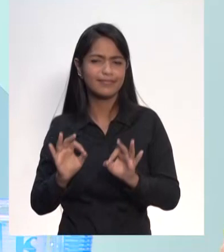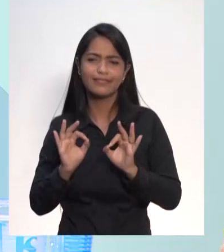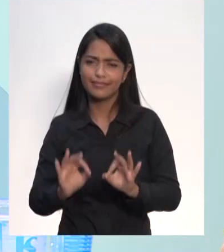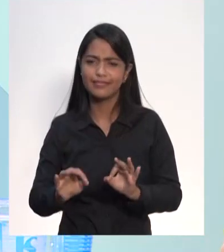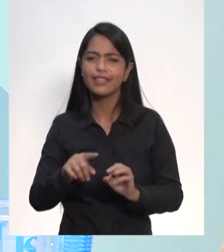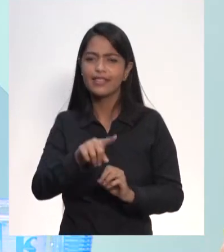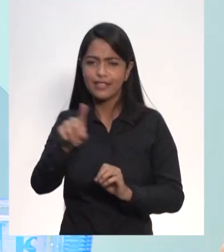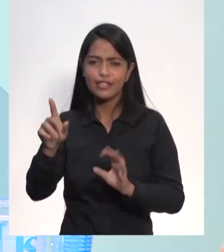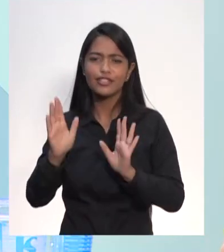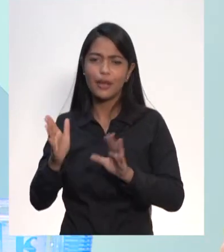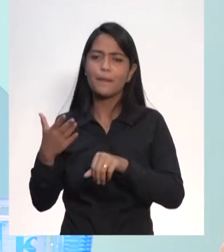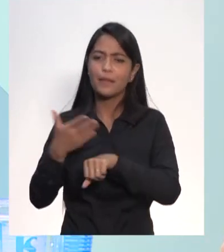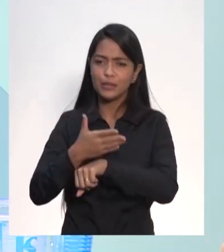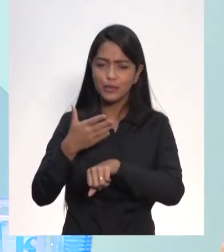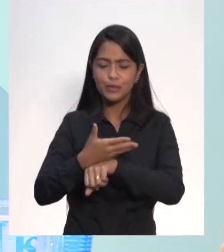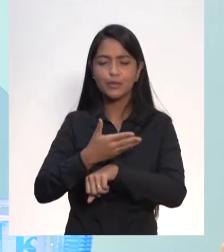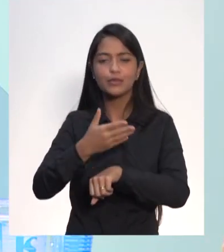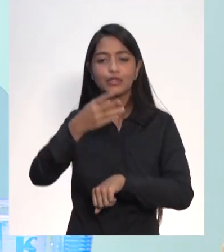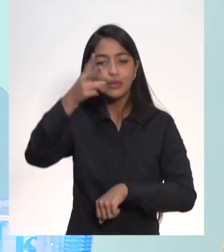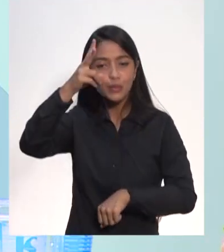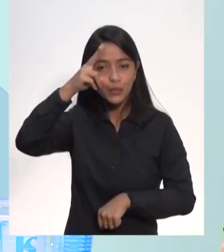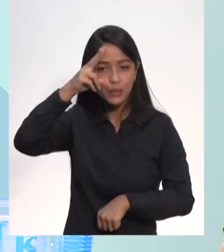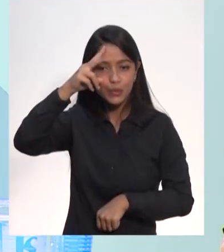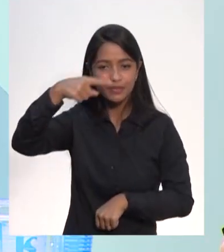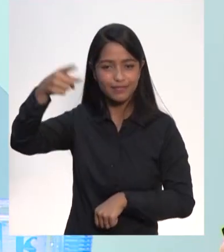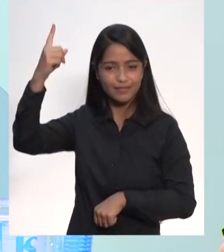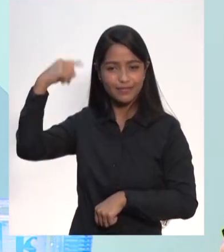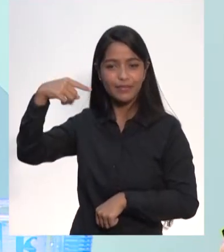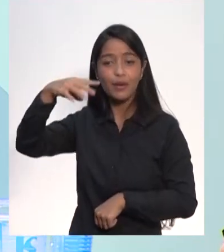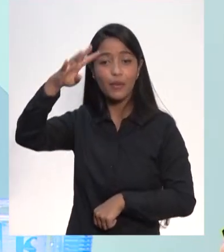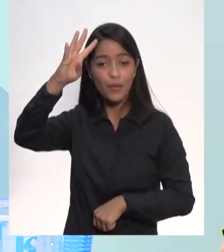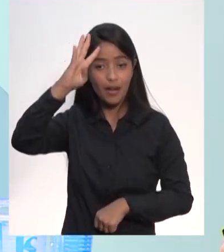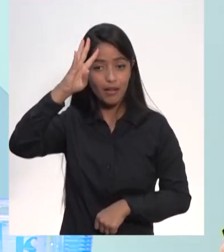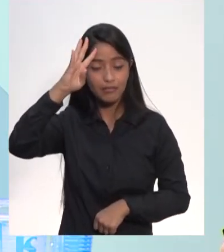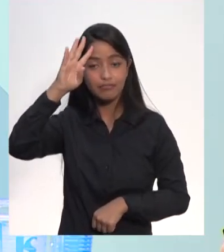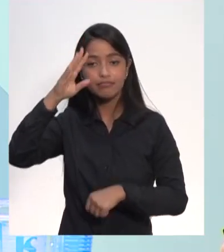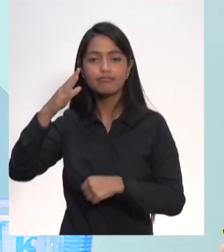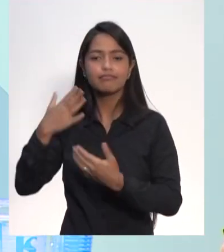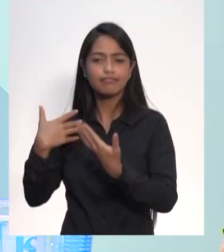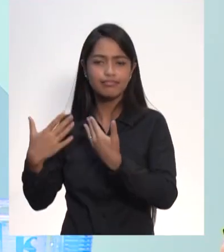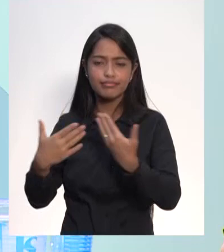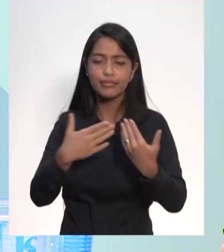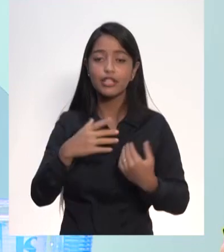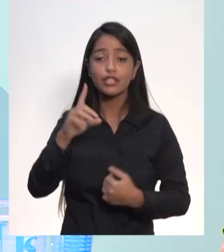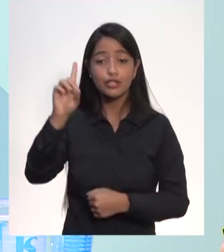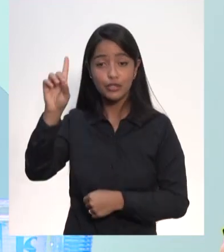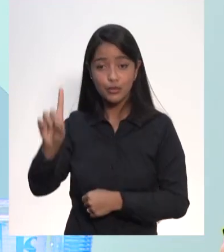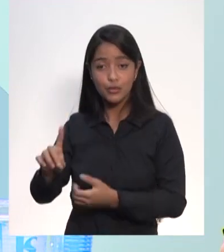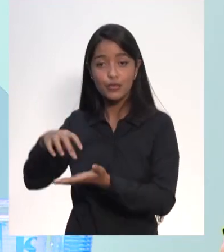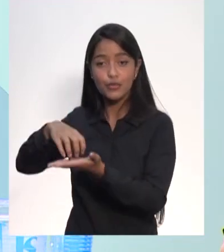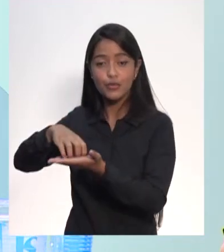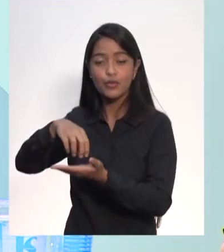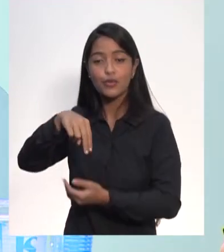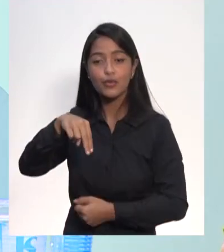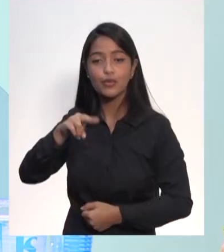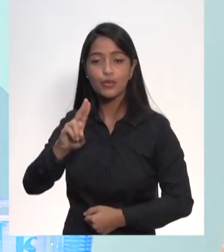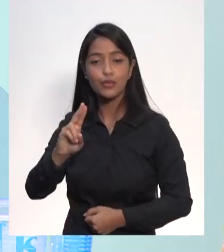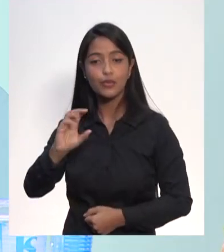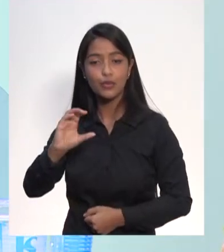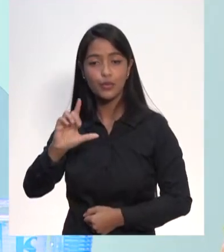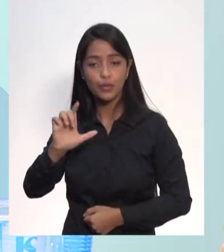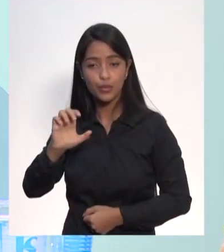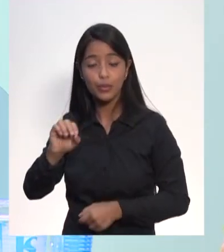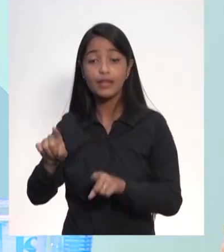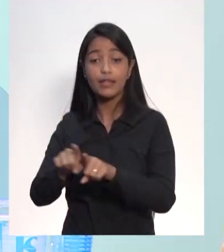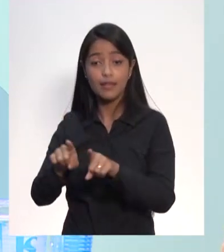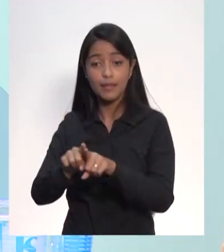nossa ATPC na terça e na quarta, nós tivemos um bate-papo também com os diretores de núcleo e supervisores na segunda-feira.